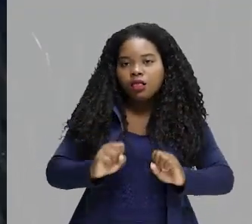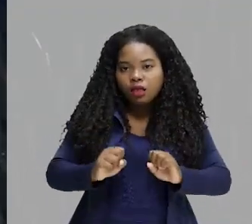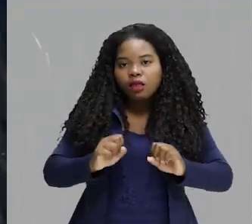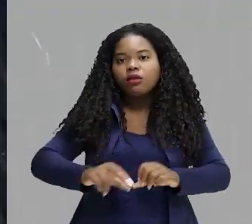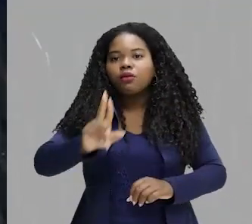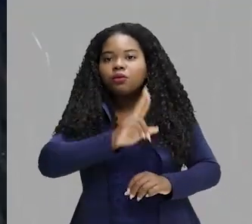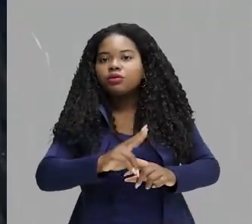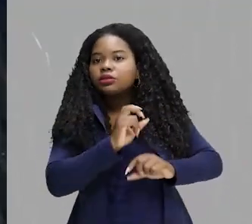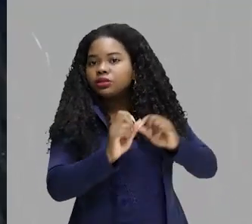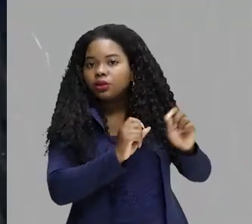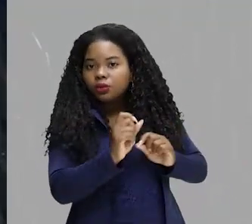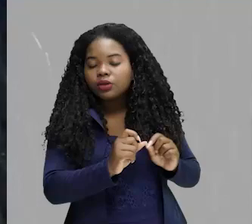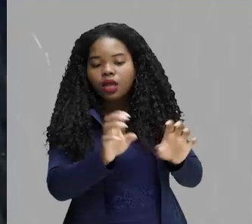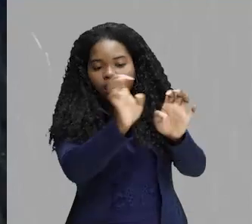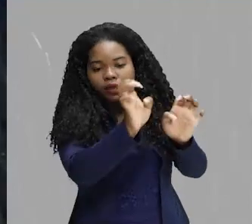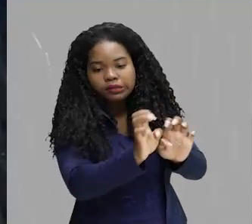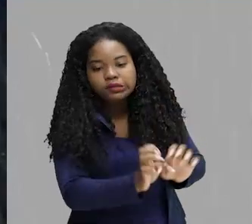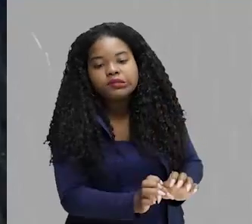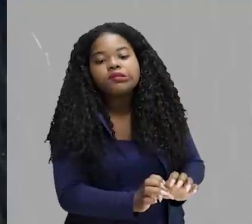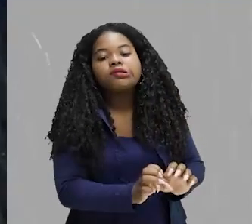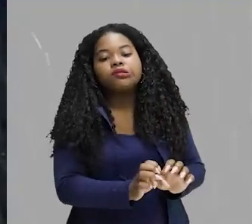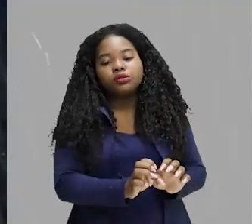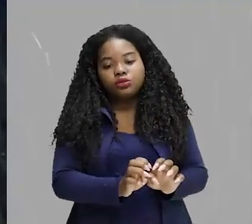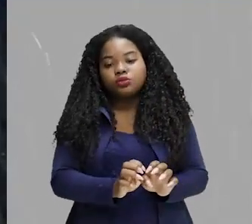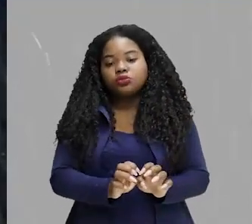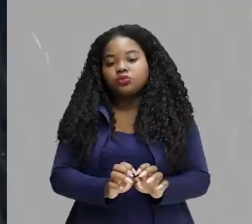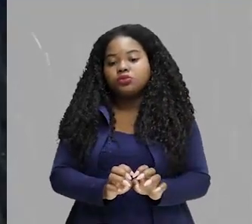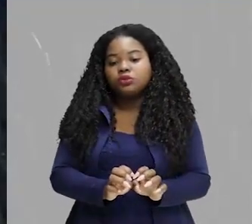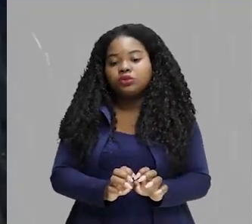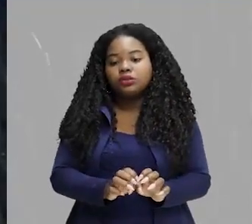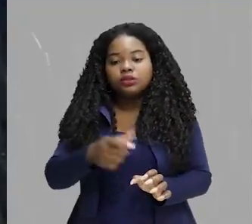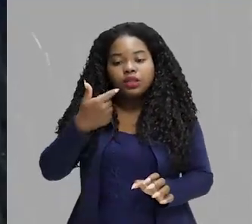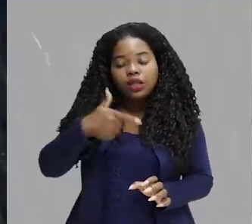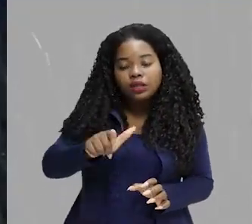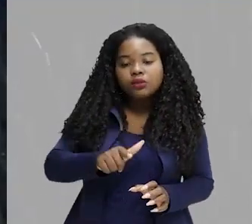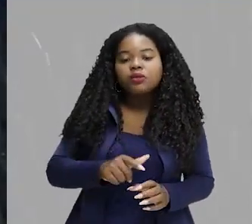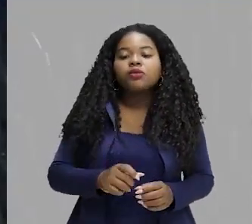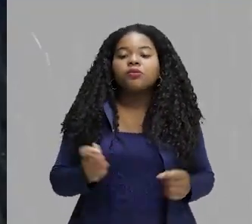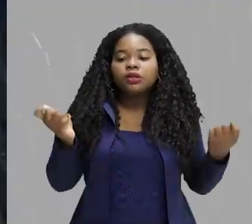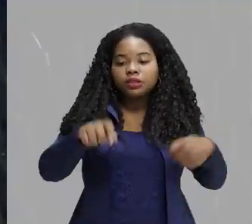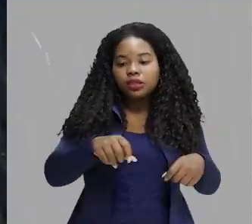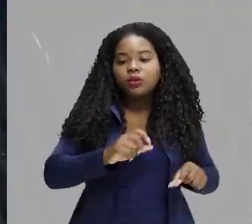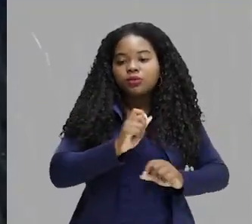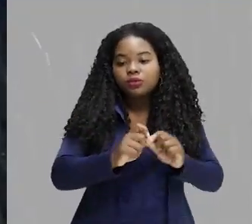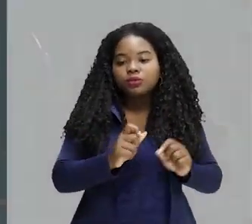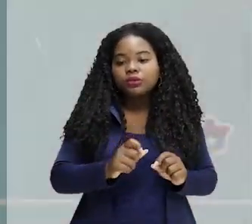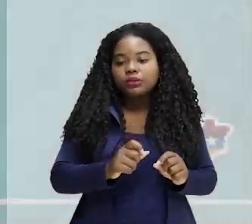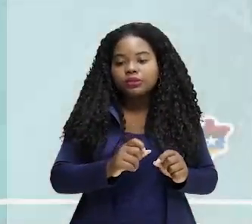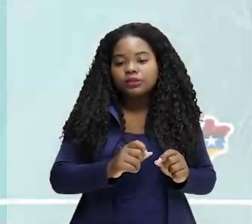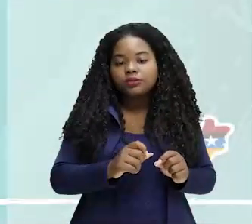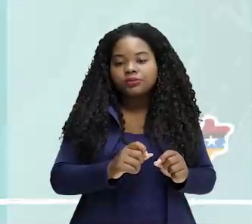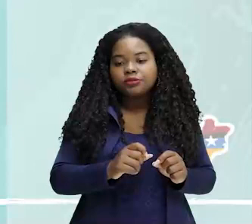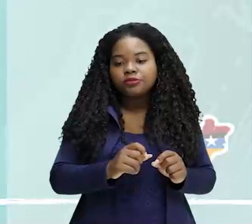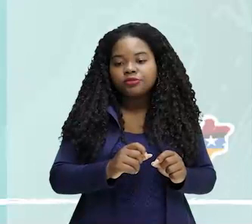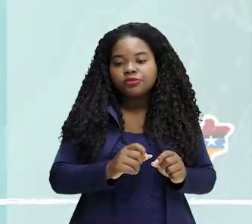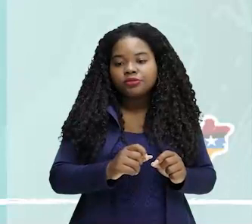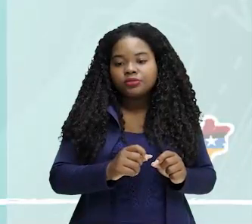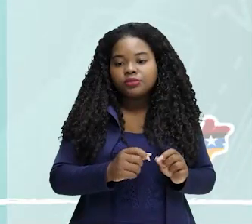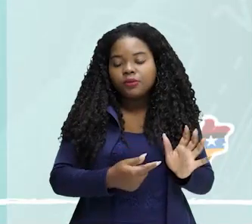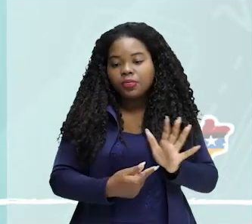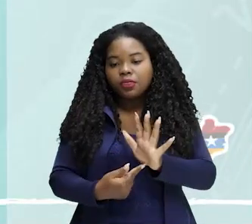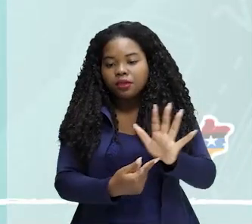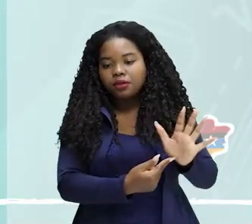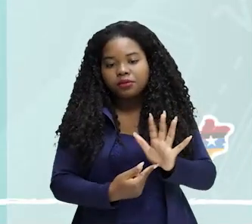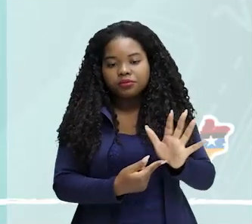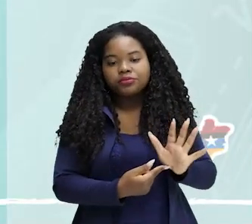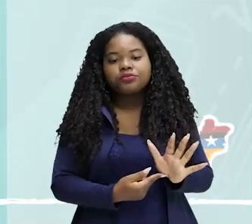usar as estruturas do idioma para poder transmitir essa mensagem. Em termos de